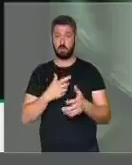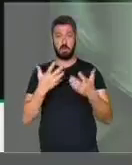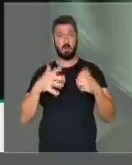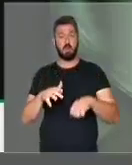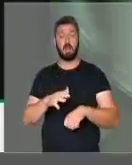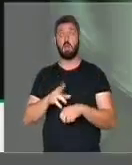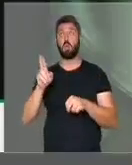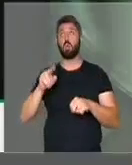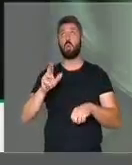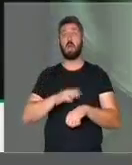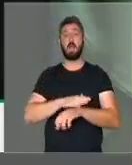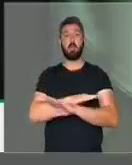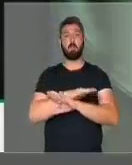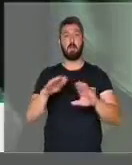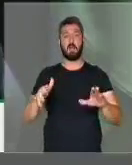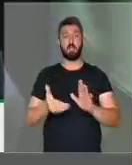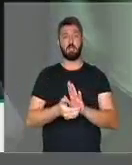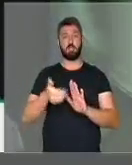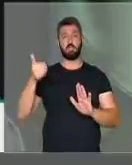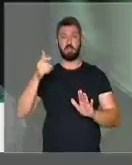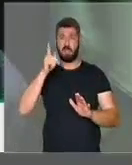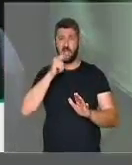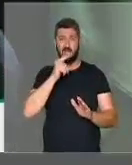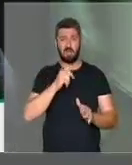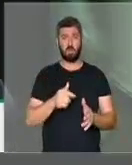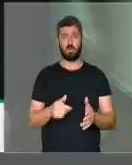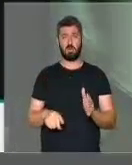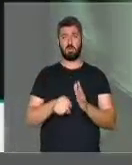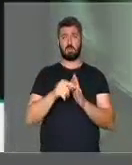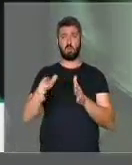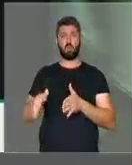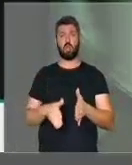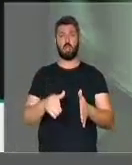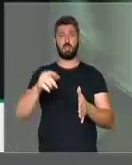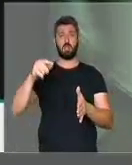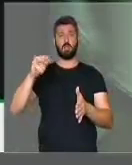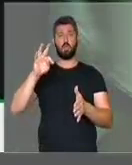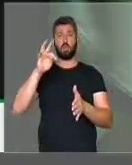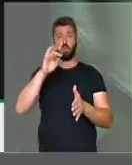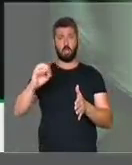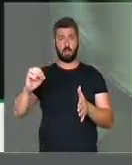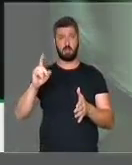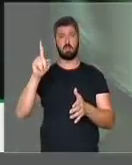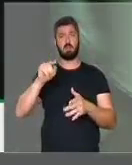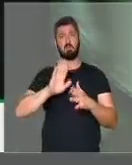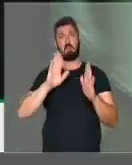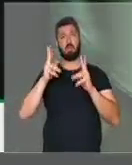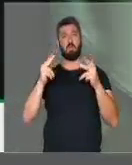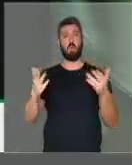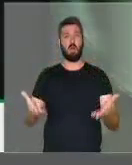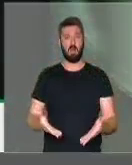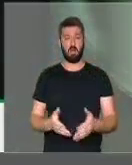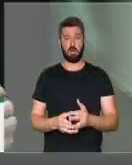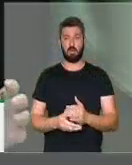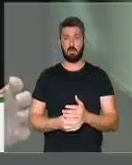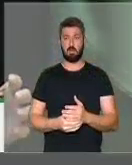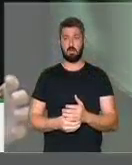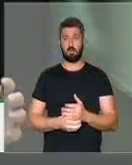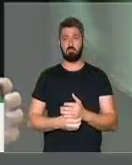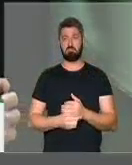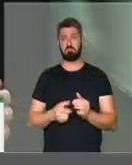quer jamais retirar a água do Rio Tocantins numa época como essa. A gente